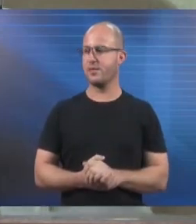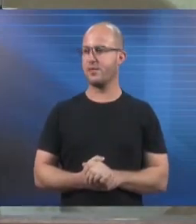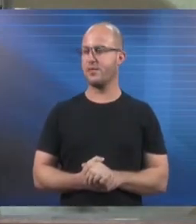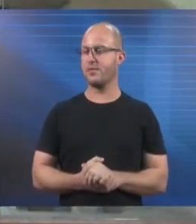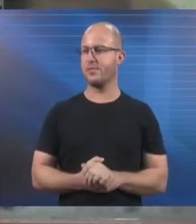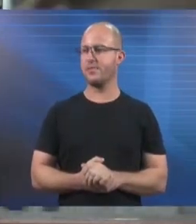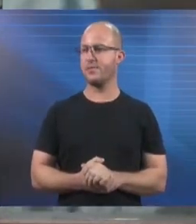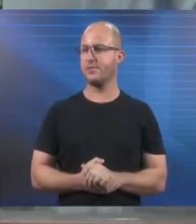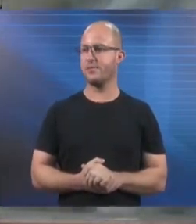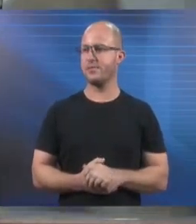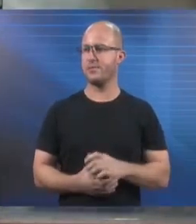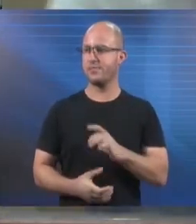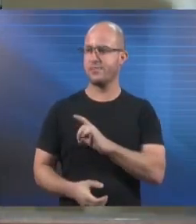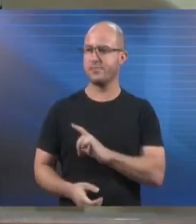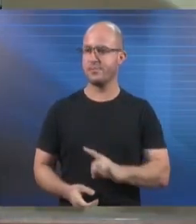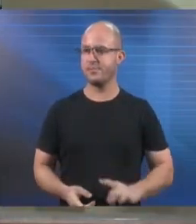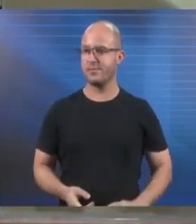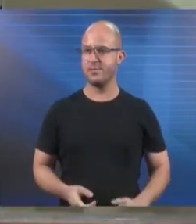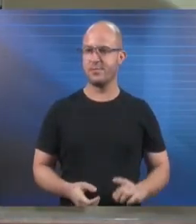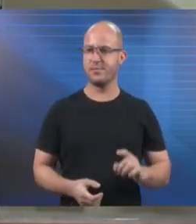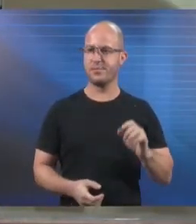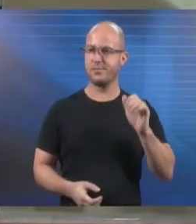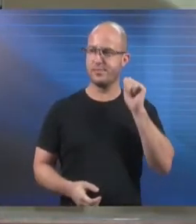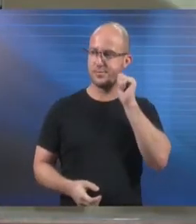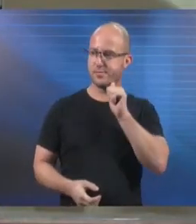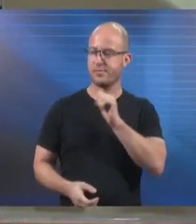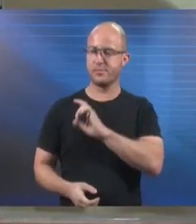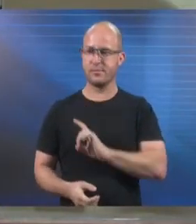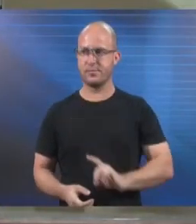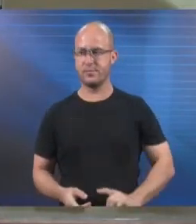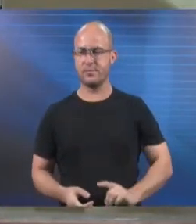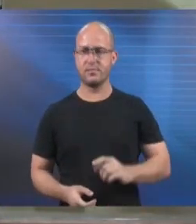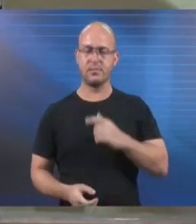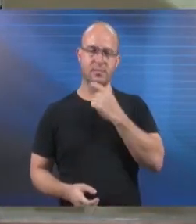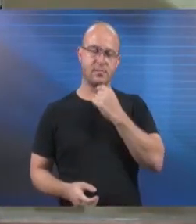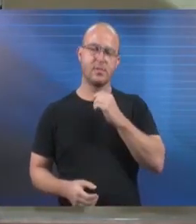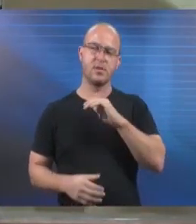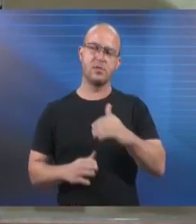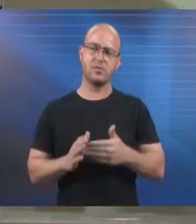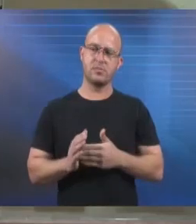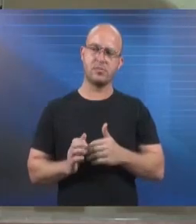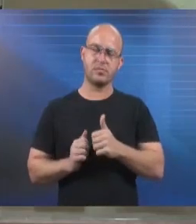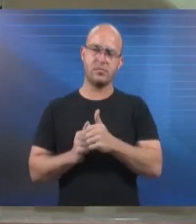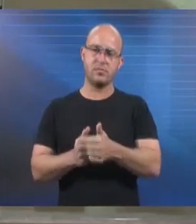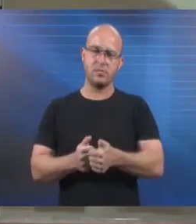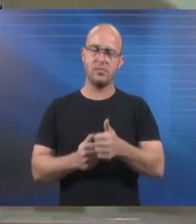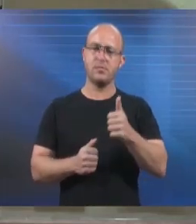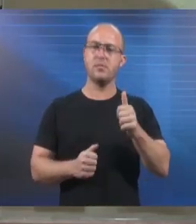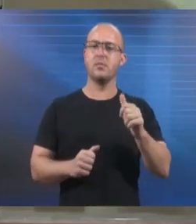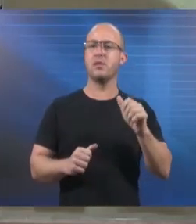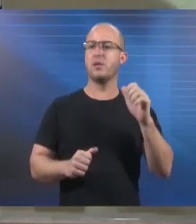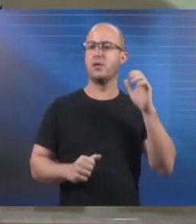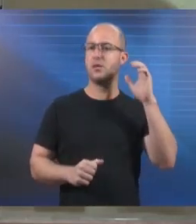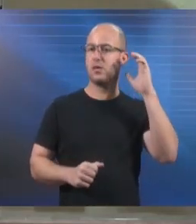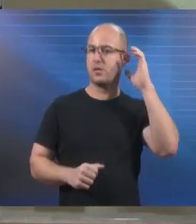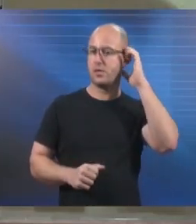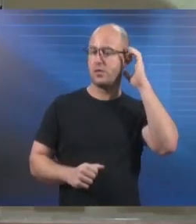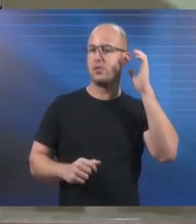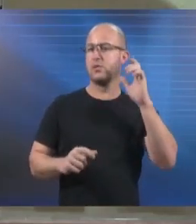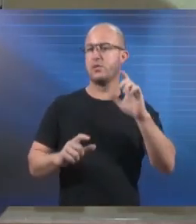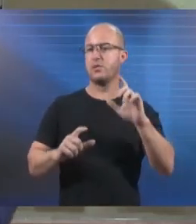dia senhores deputados deputadas Bom dia todos que nos acompanham na rádio na tevir